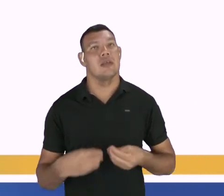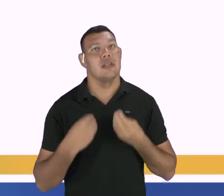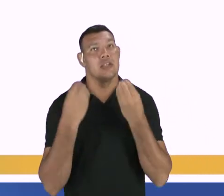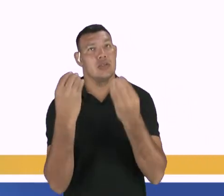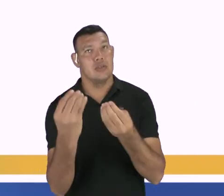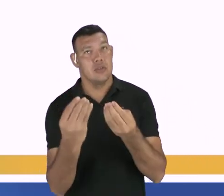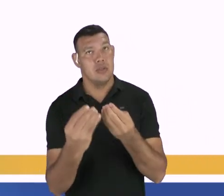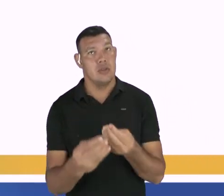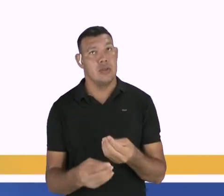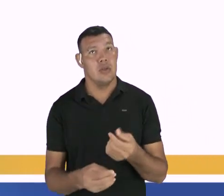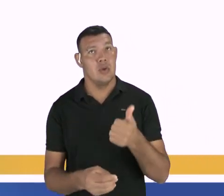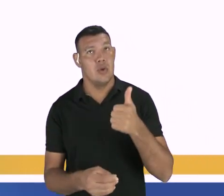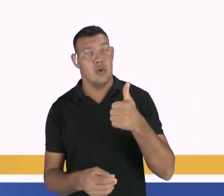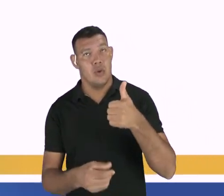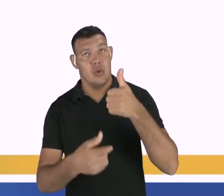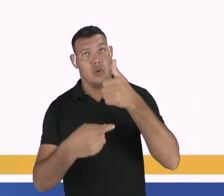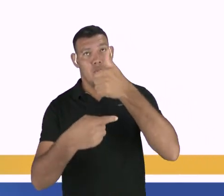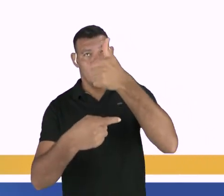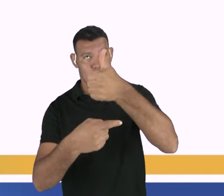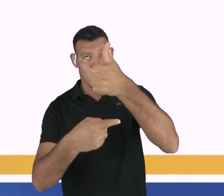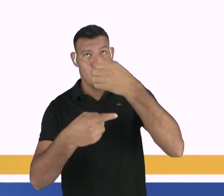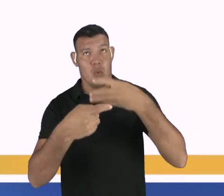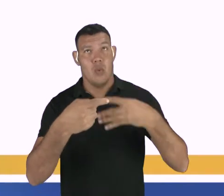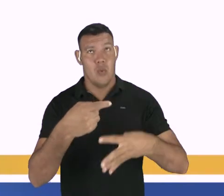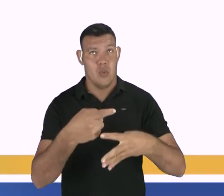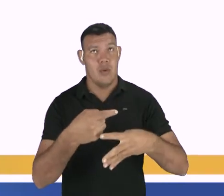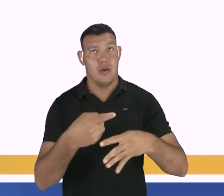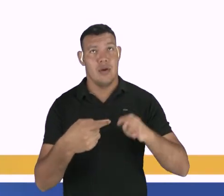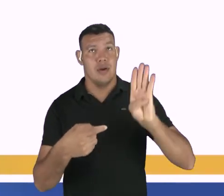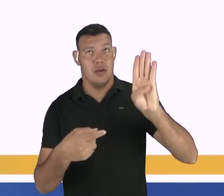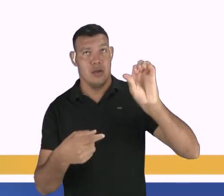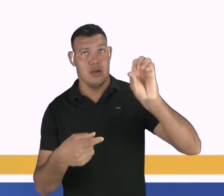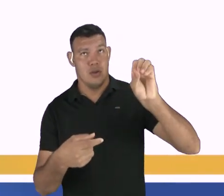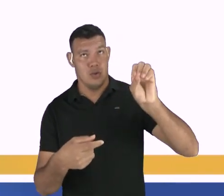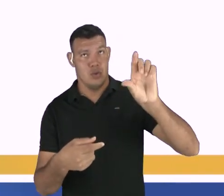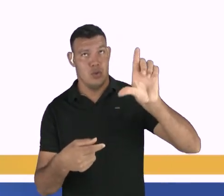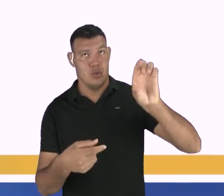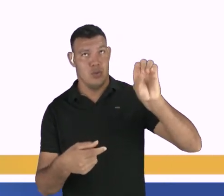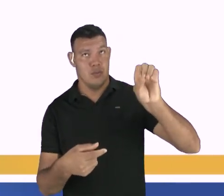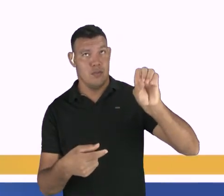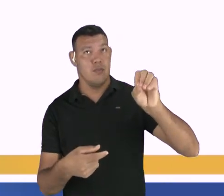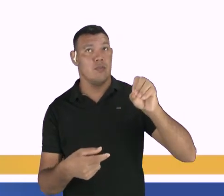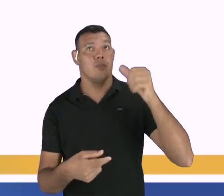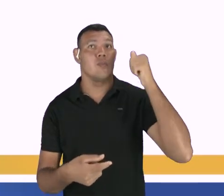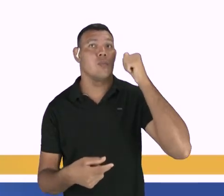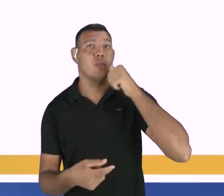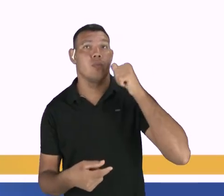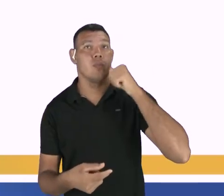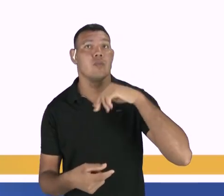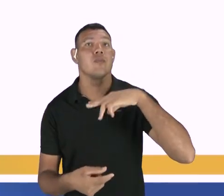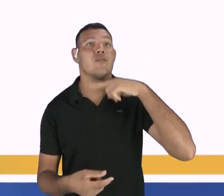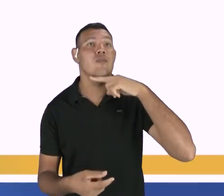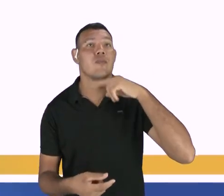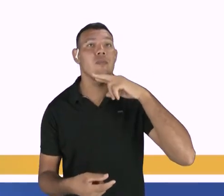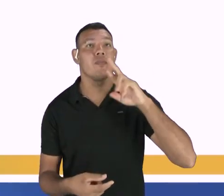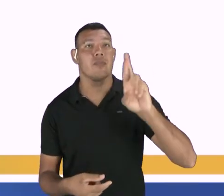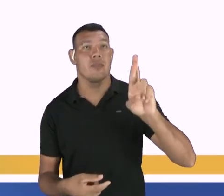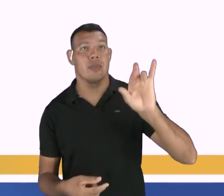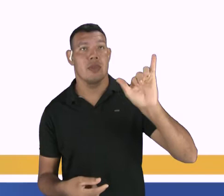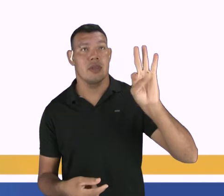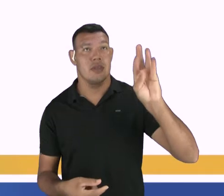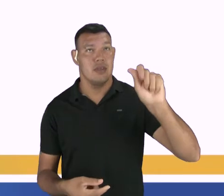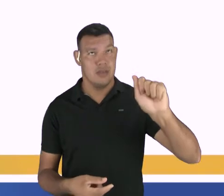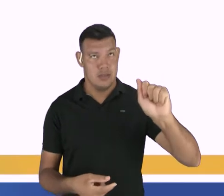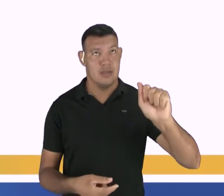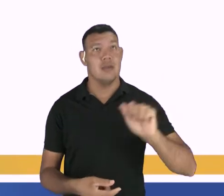é a fração que representa a parte do bolo que sobrou? Então, ela fez o bolo, dividiu em partes, né? Serviu